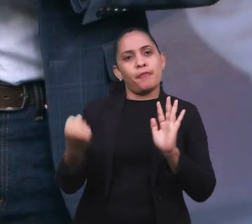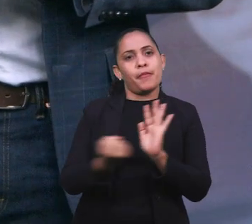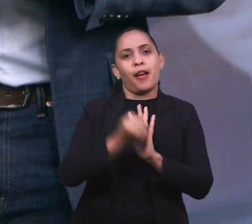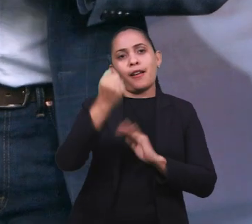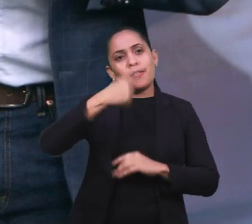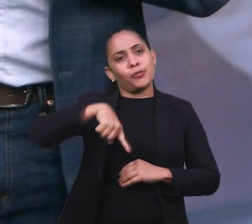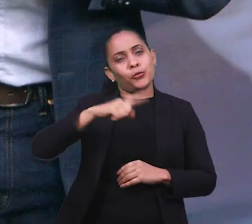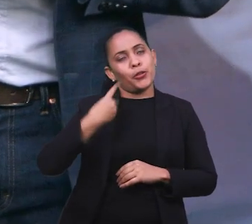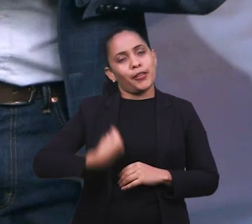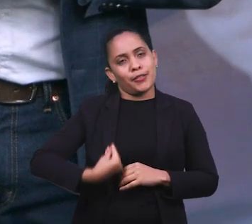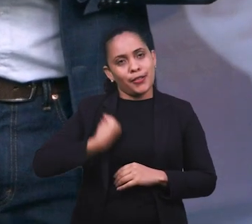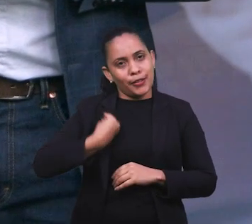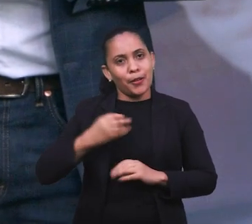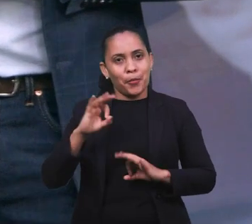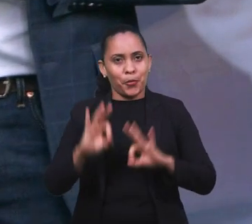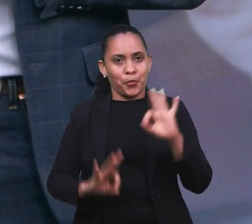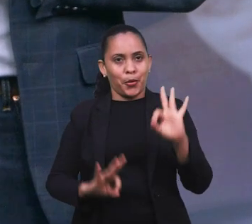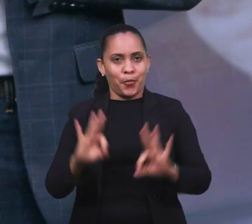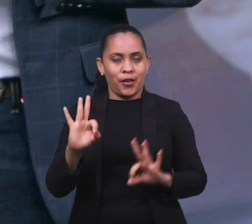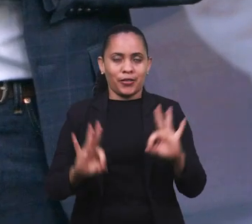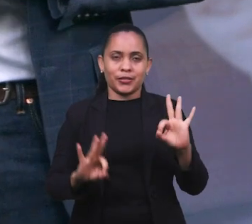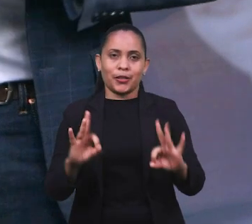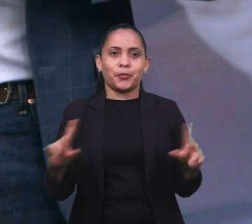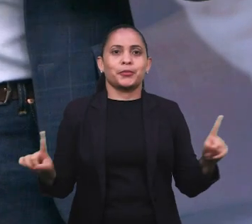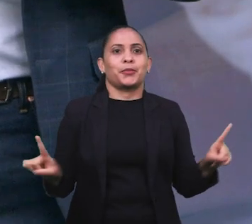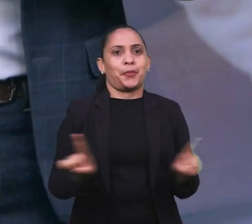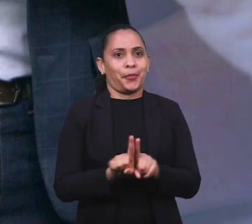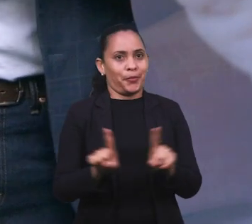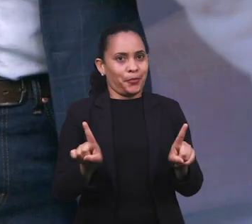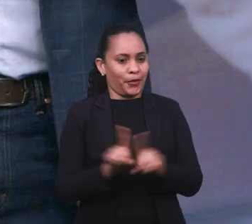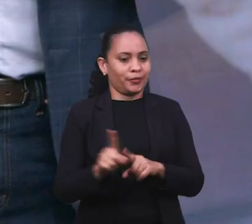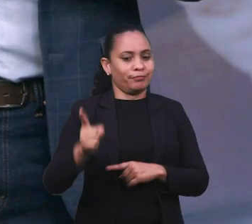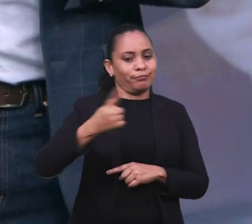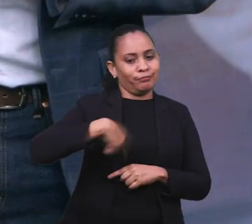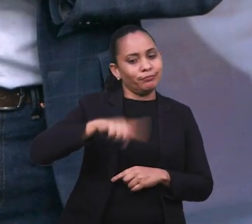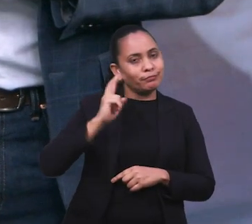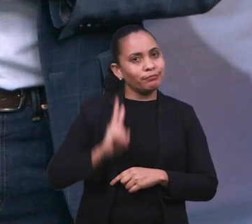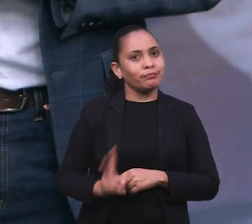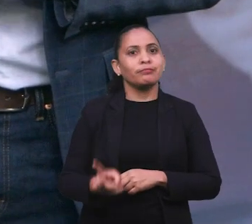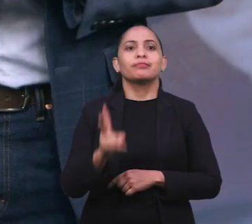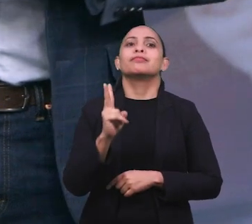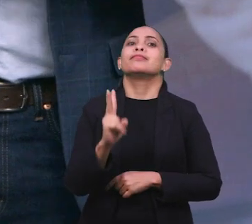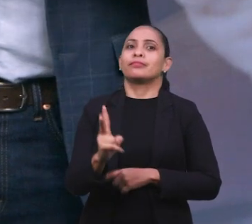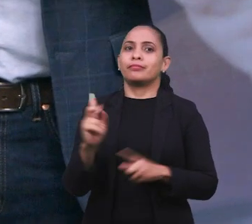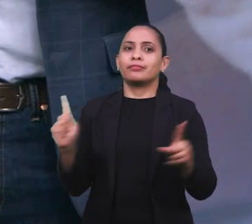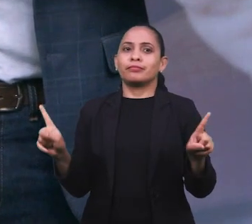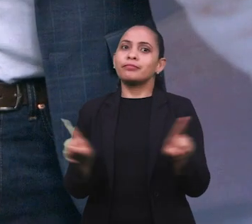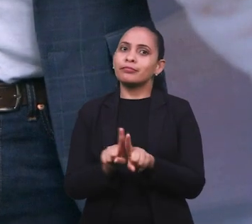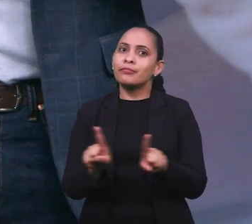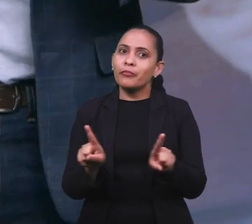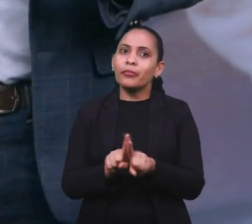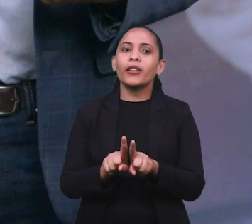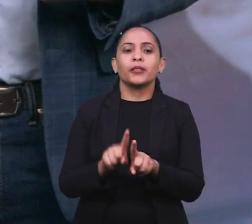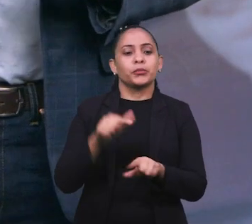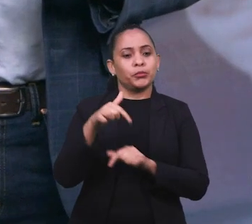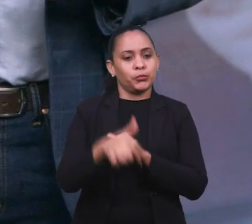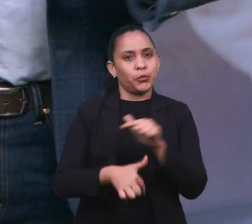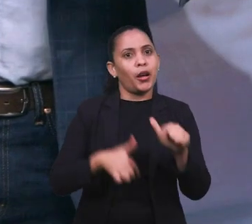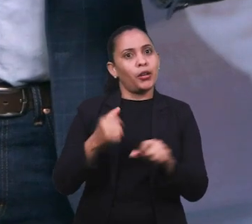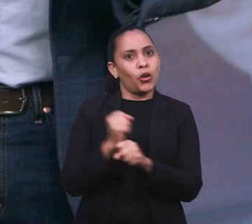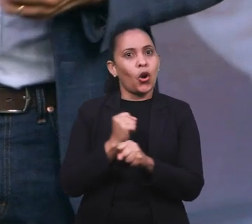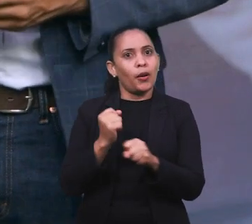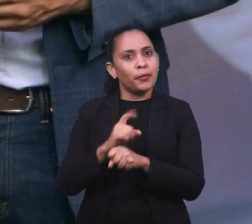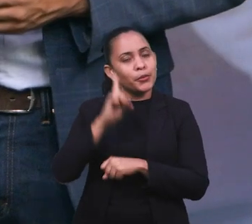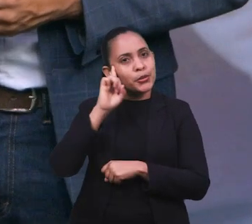marcantes também no período de preparação para concursos, como eles também se mantiveram realizando a obra do